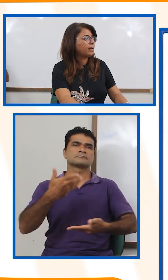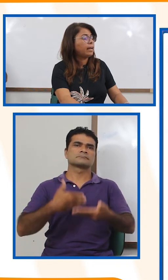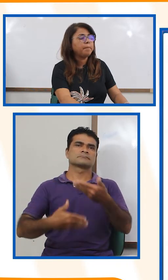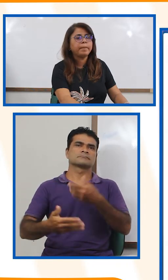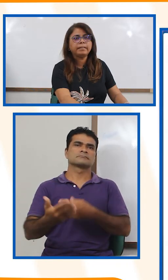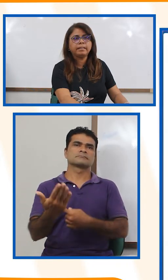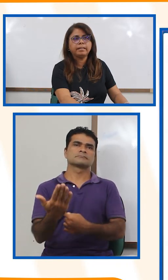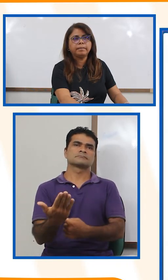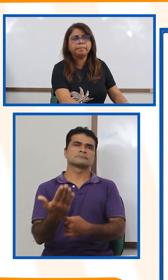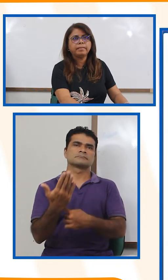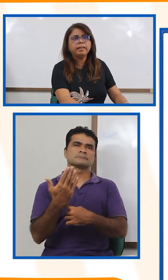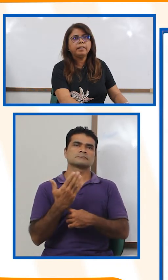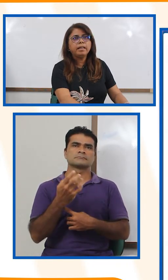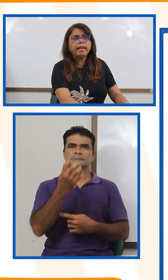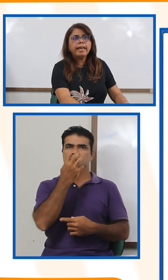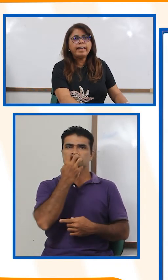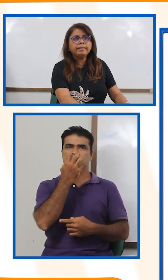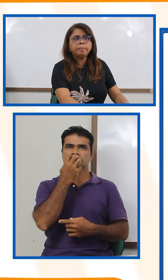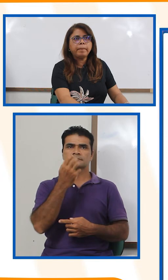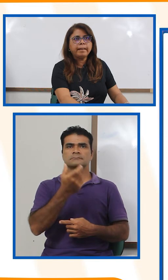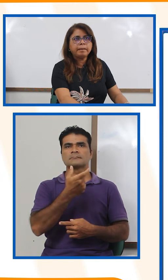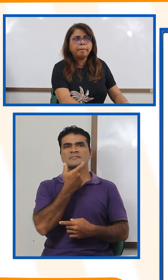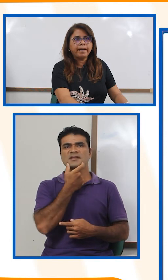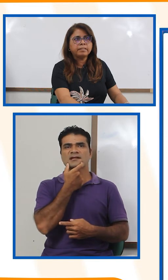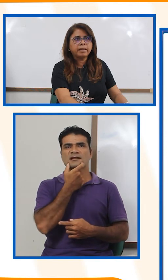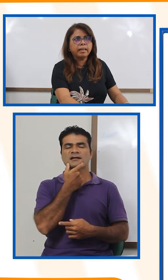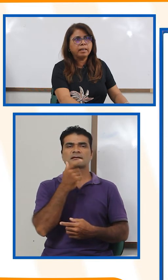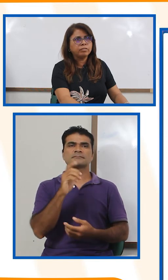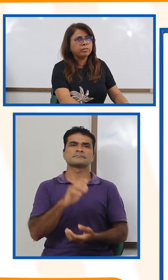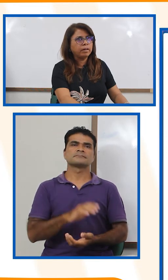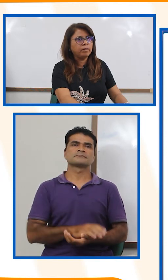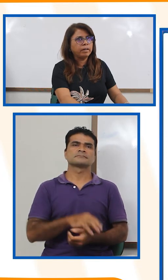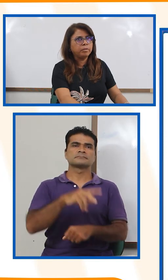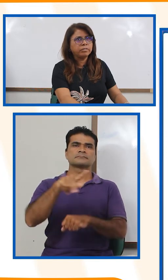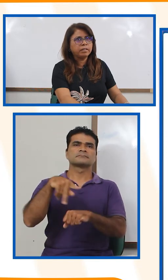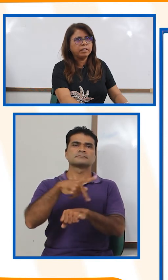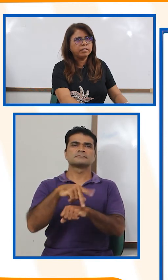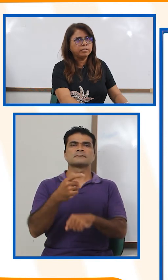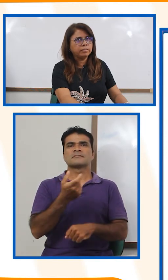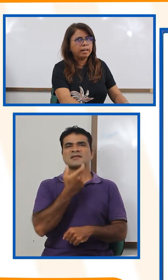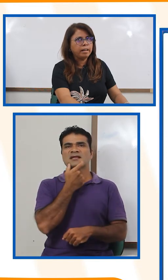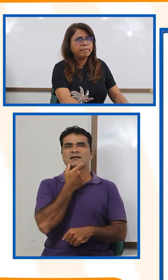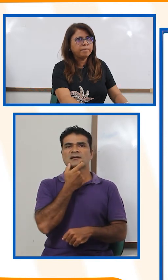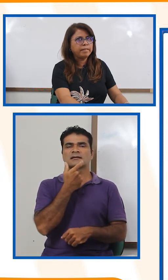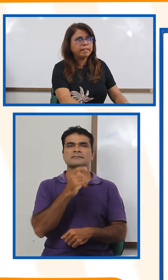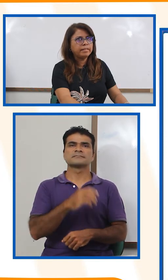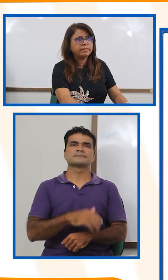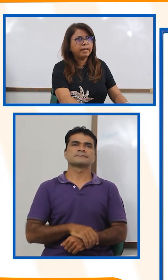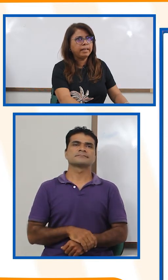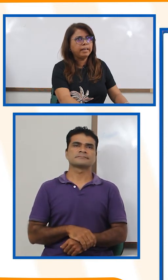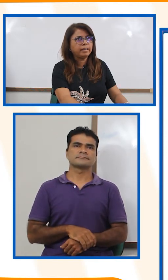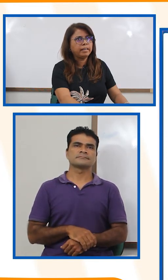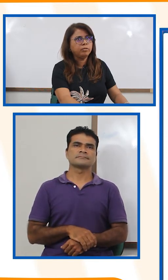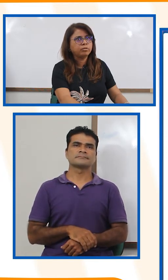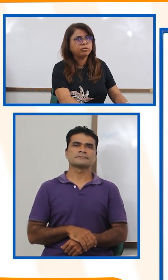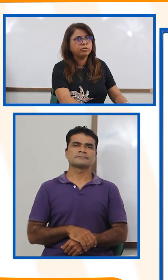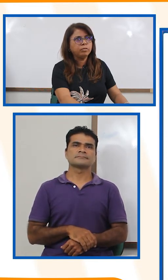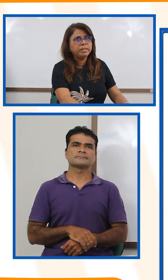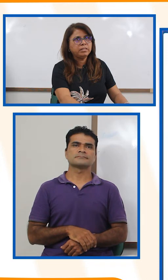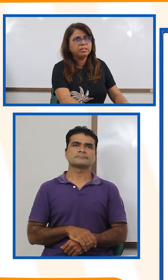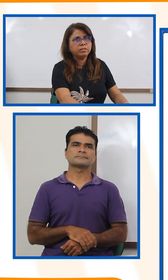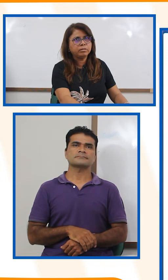na Grã-Bretanha. Essa parte aqui que eu estou agora mostrando, tá? Seria aqui